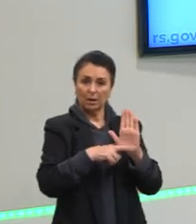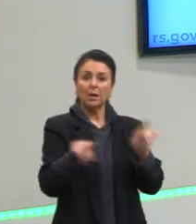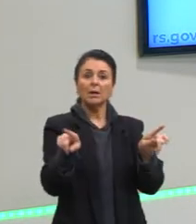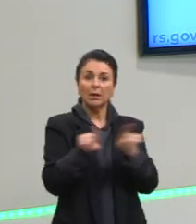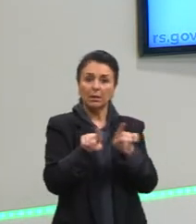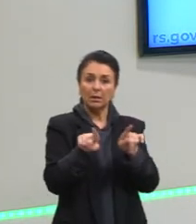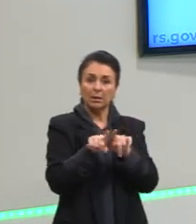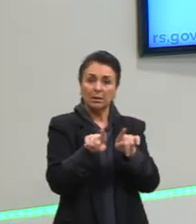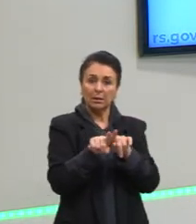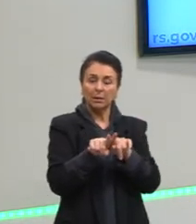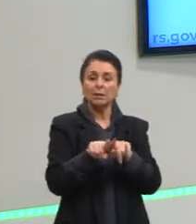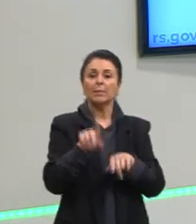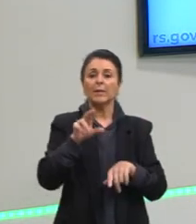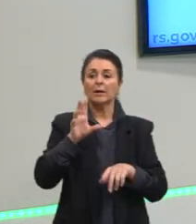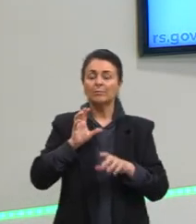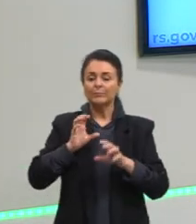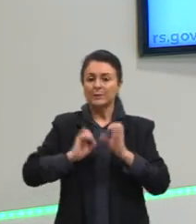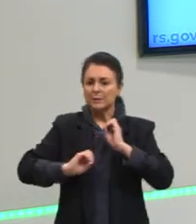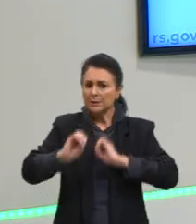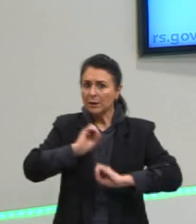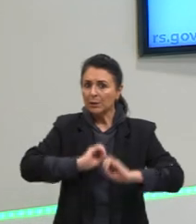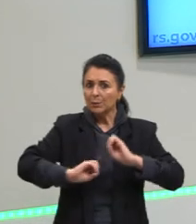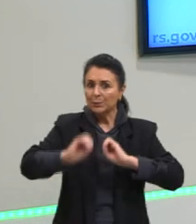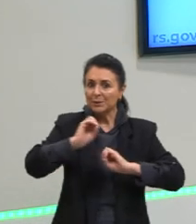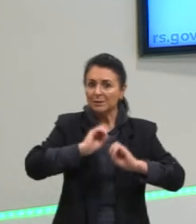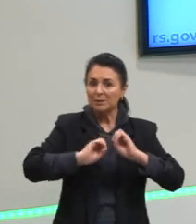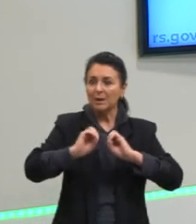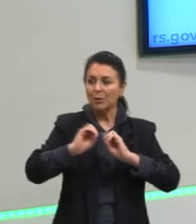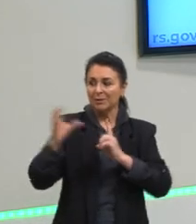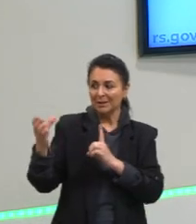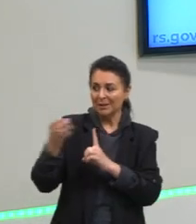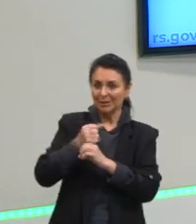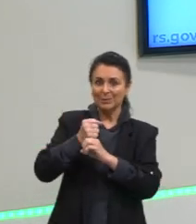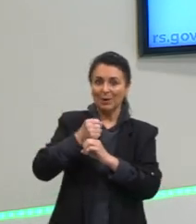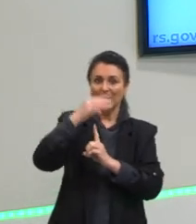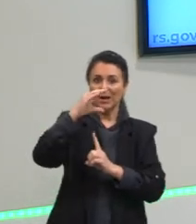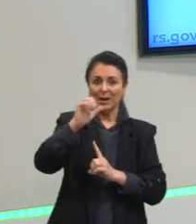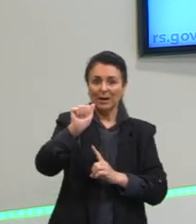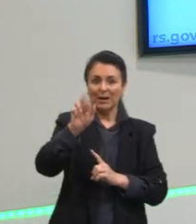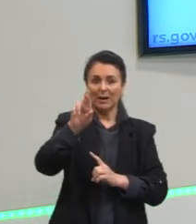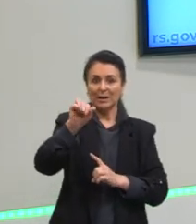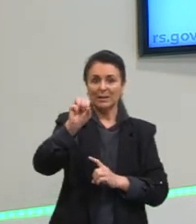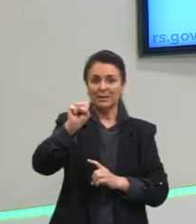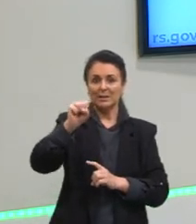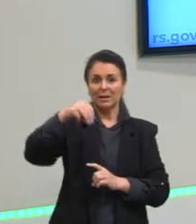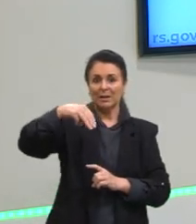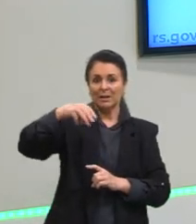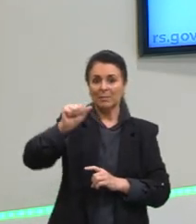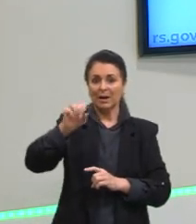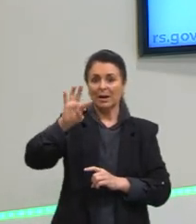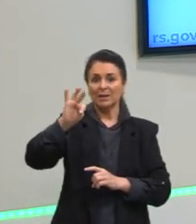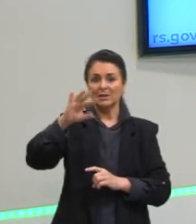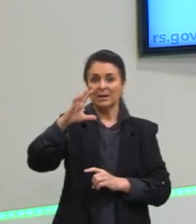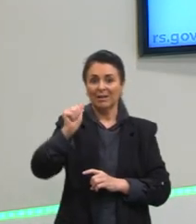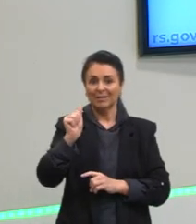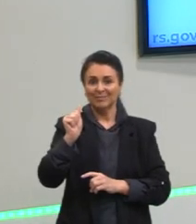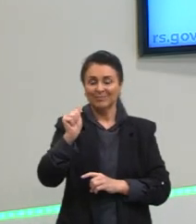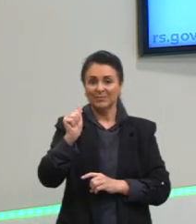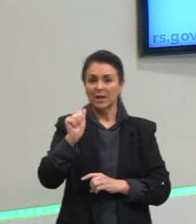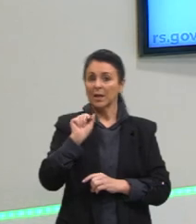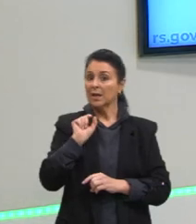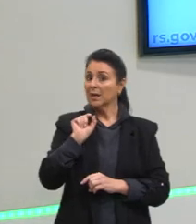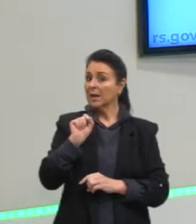também atravessa da orientação carismático da dominação carismática que é através da